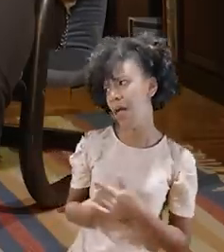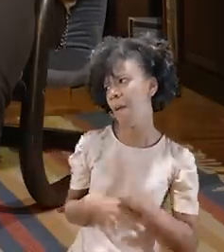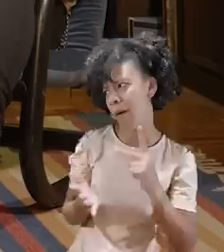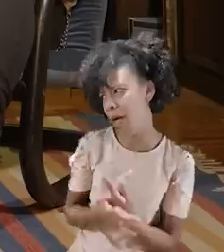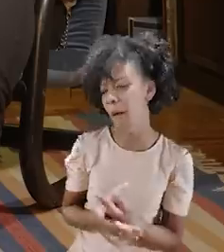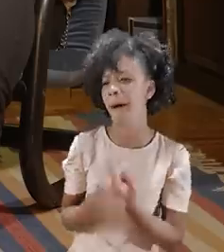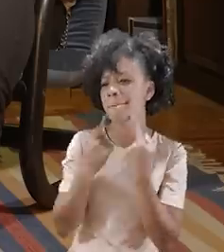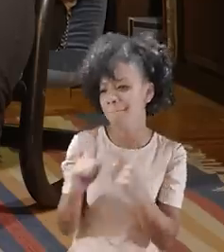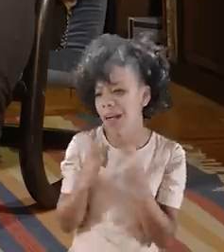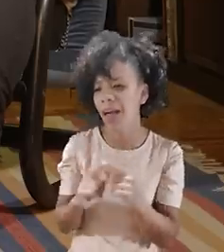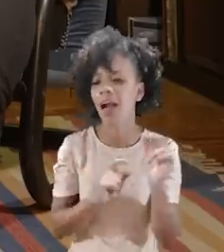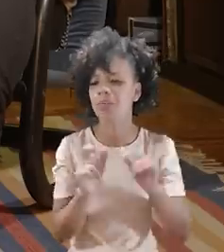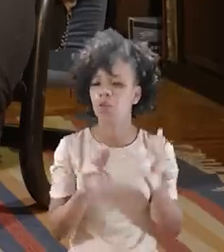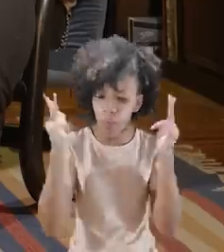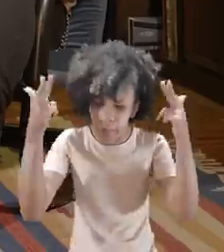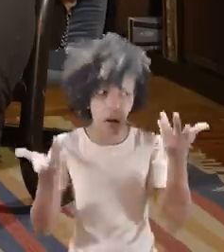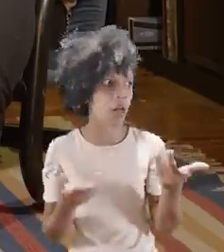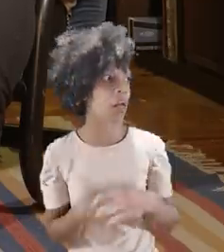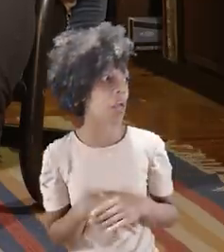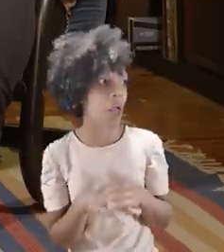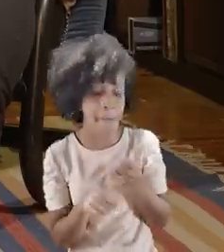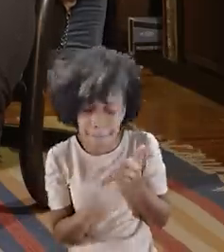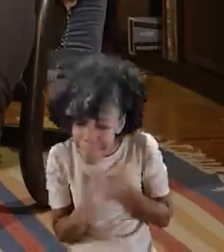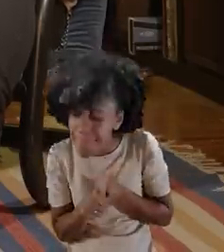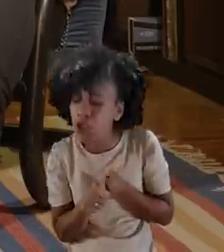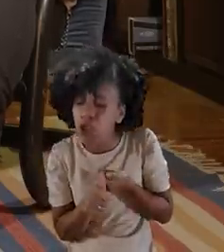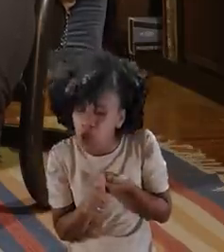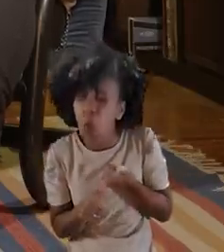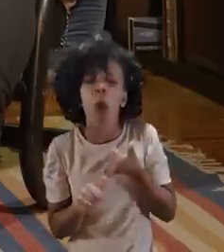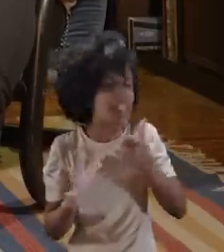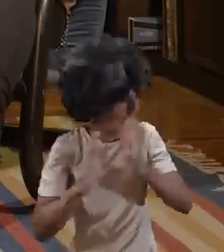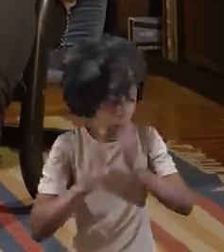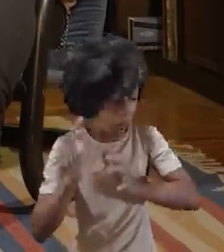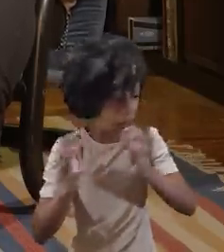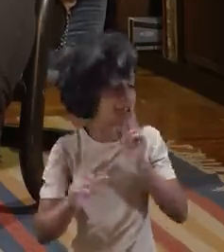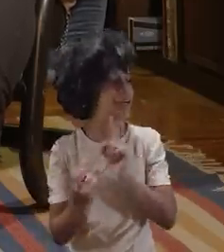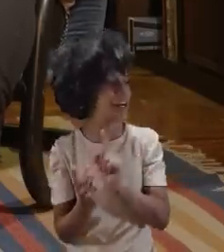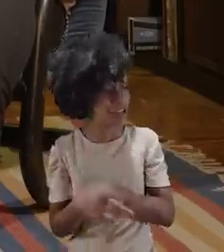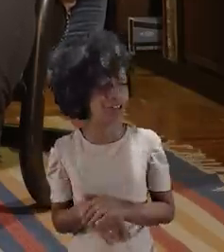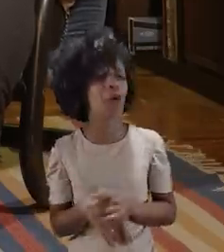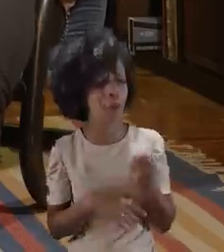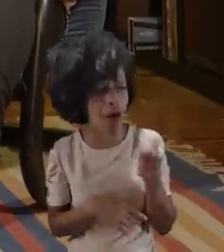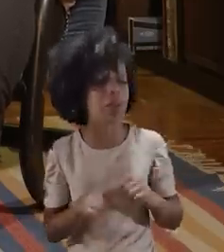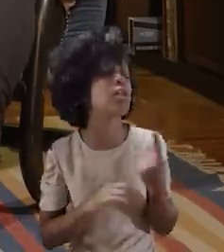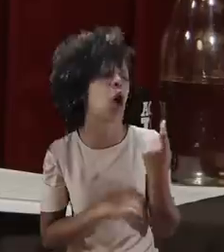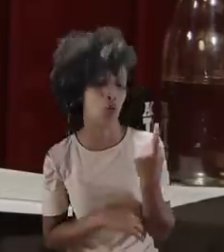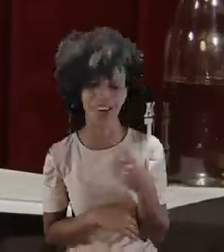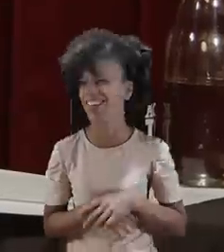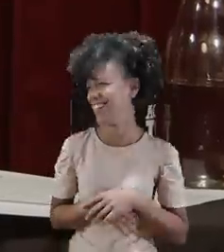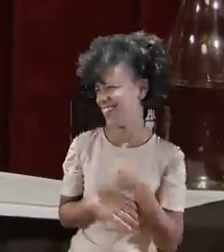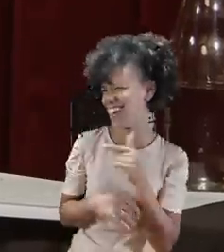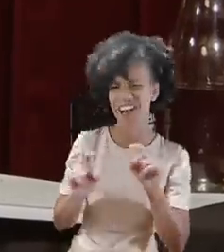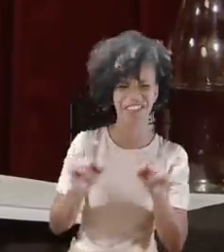erro tu brigar cara que tá cortando o toco agora foi o mais perto que já cheguei já falei do cliente mano mais crédito mas foi também a única